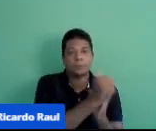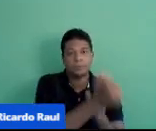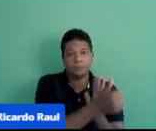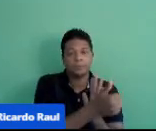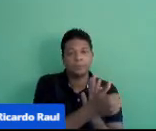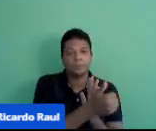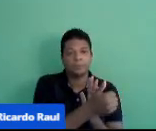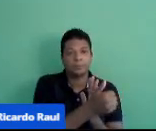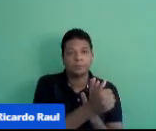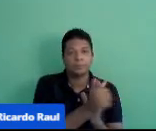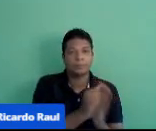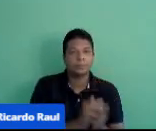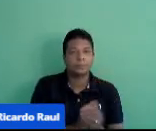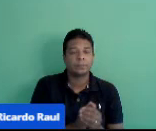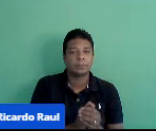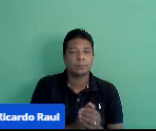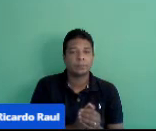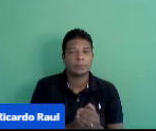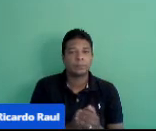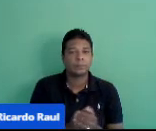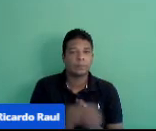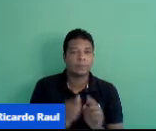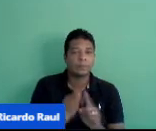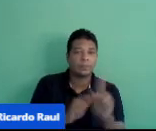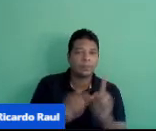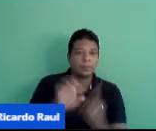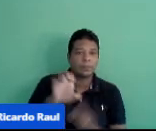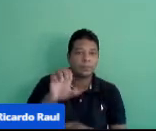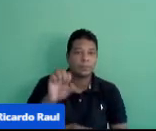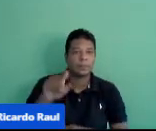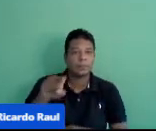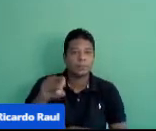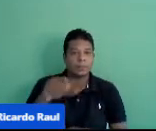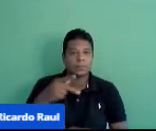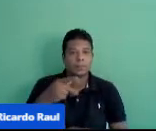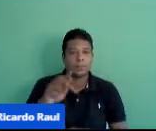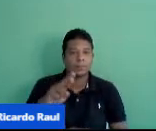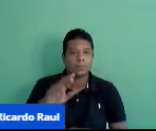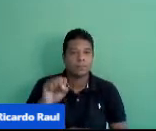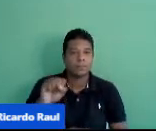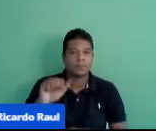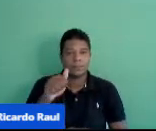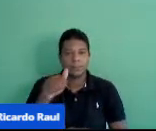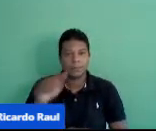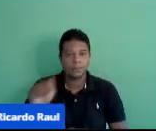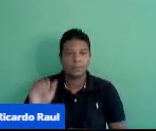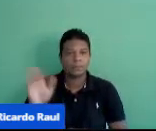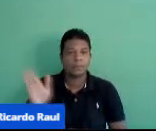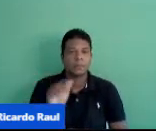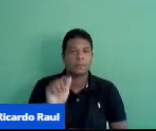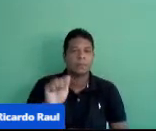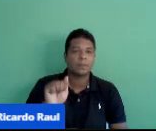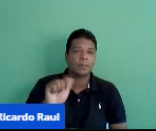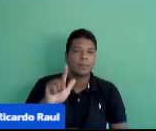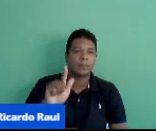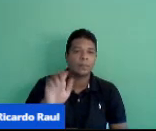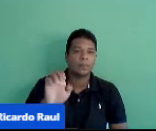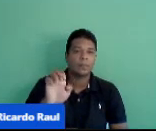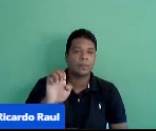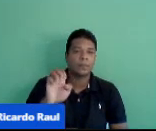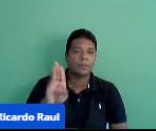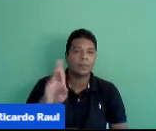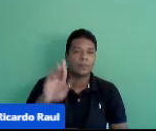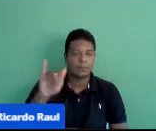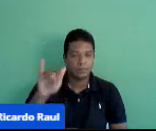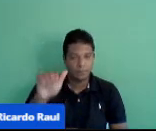a questão de expressões algébricas, de expressões algébricas para você diferenciar incógnita de variável e tal. Então,